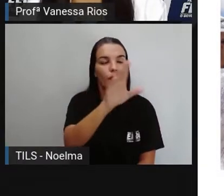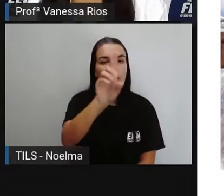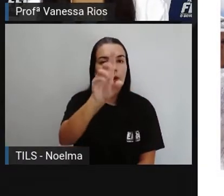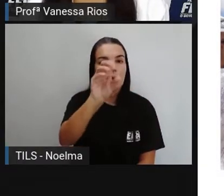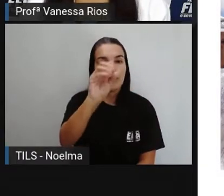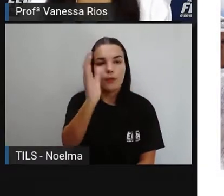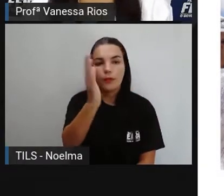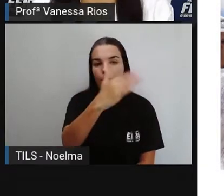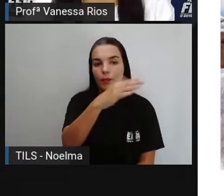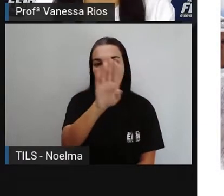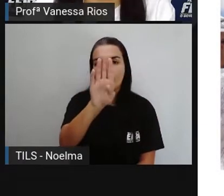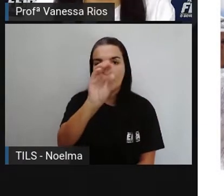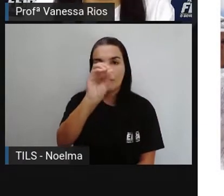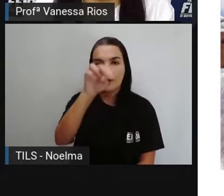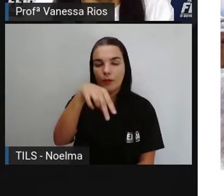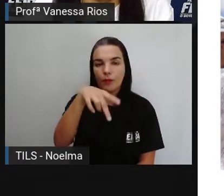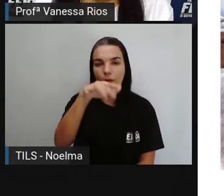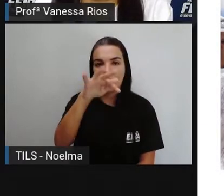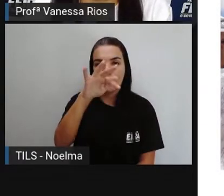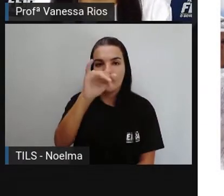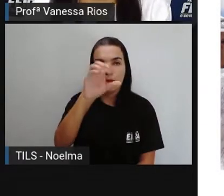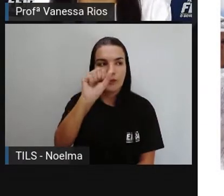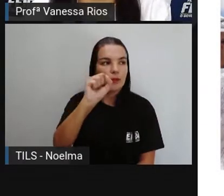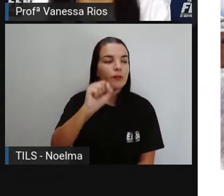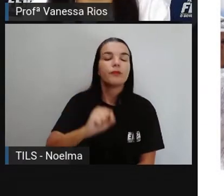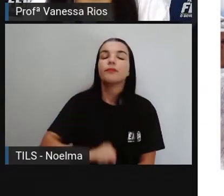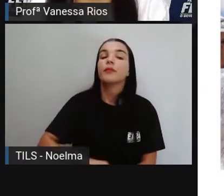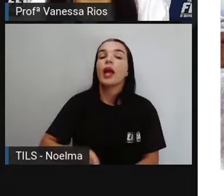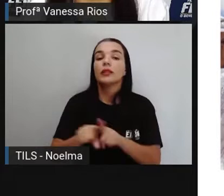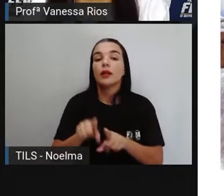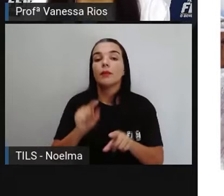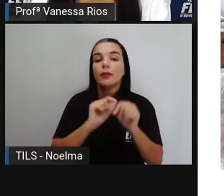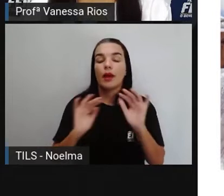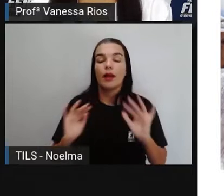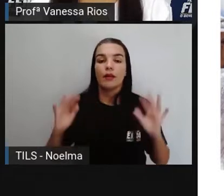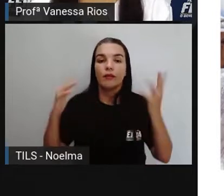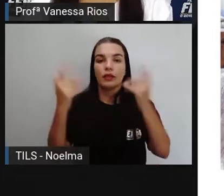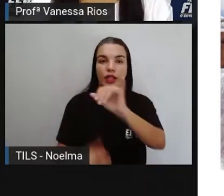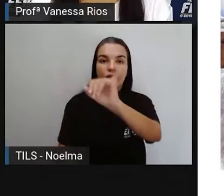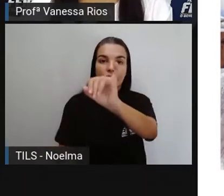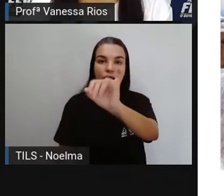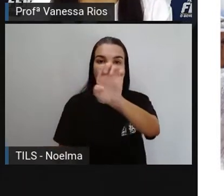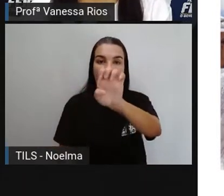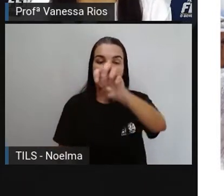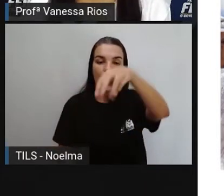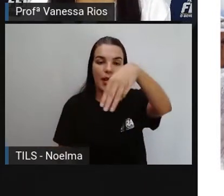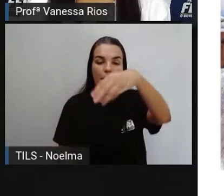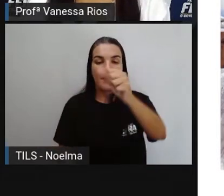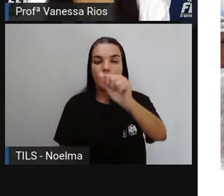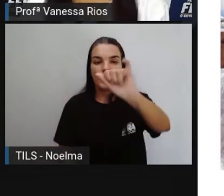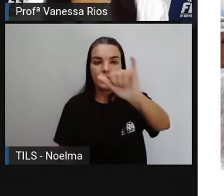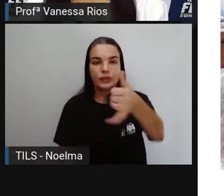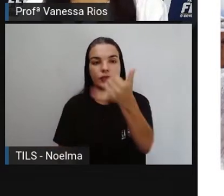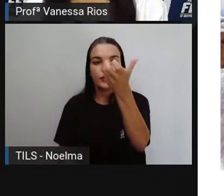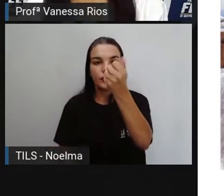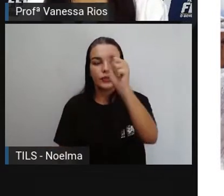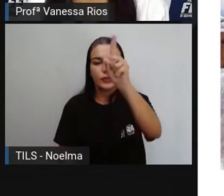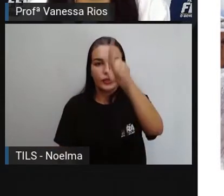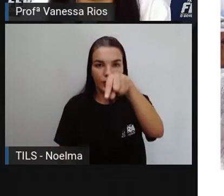Salvador. Também a festa de Iemanjá, que acontece no mês de fevereiro. Mas outras manifestações, outras